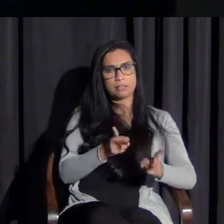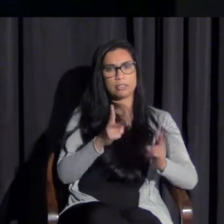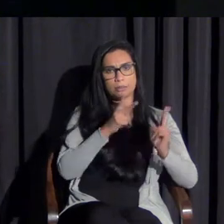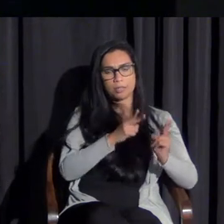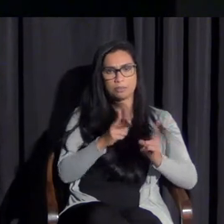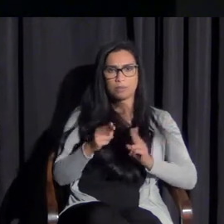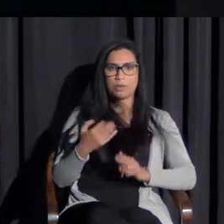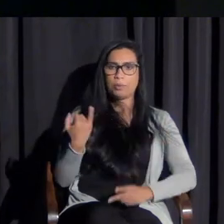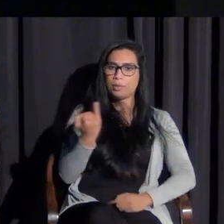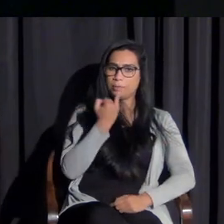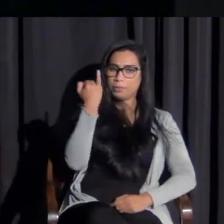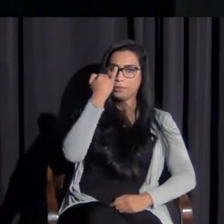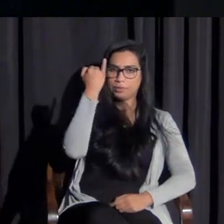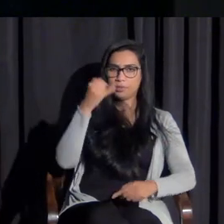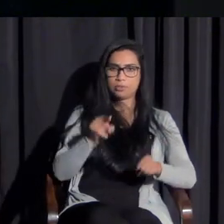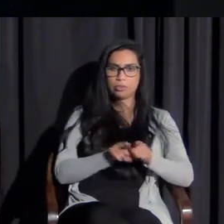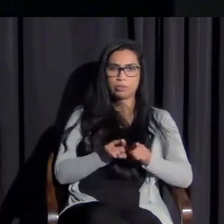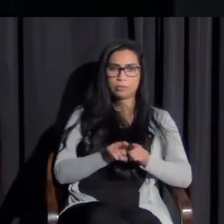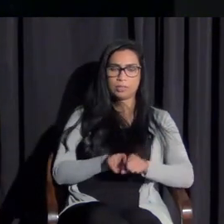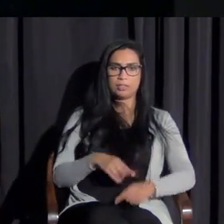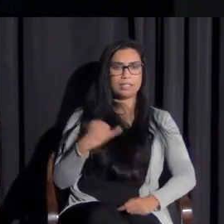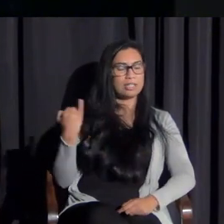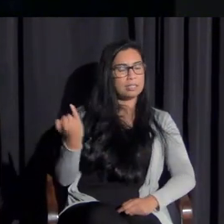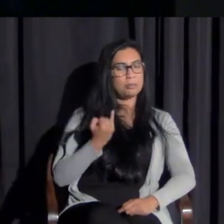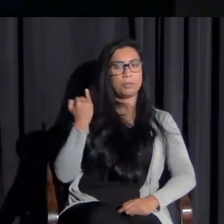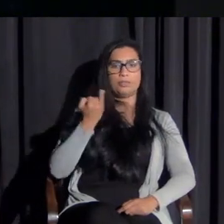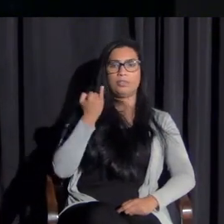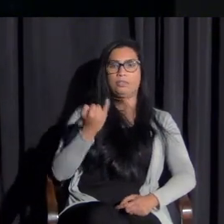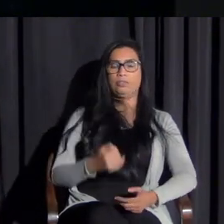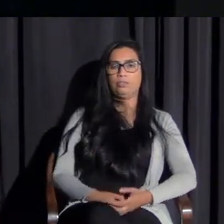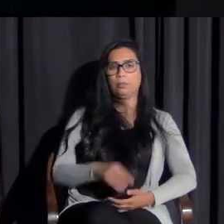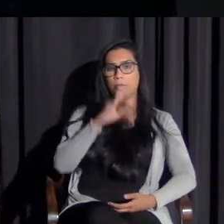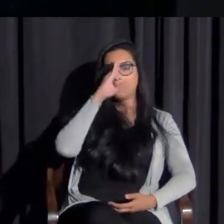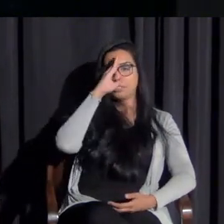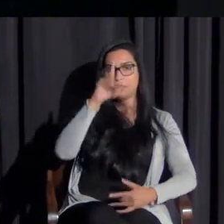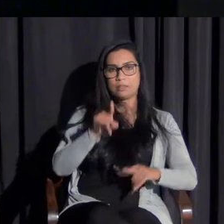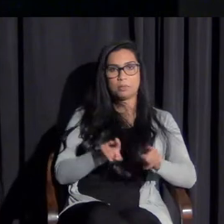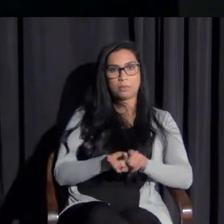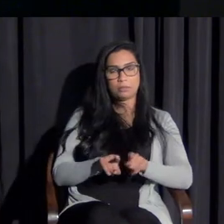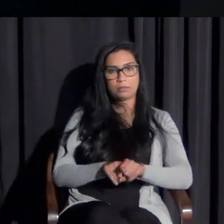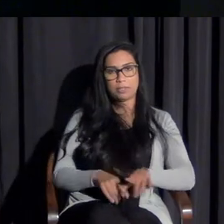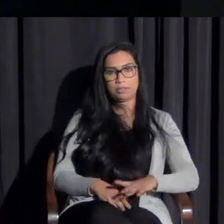que isso é muito importante, né? Fundamental para a gente pensar